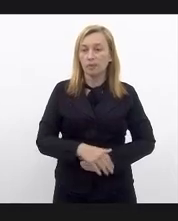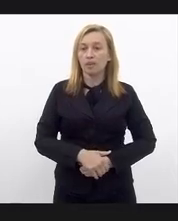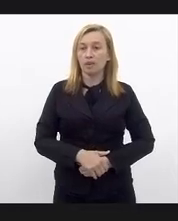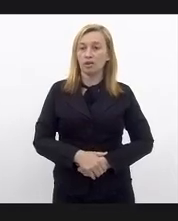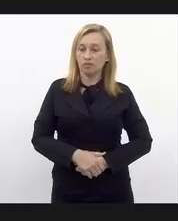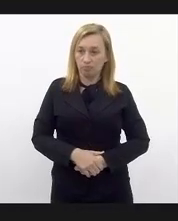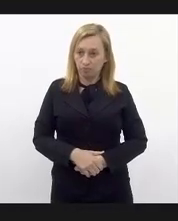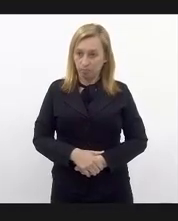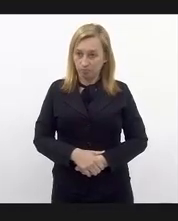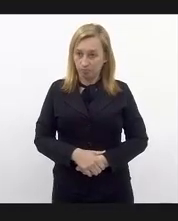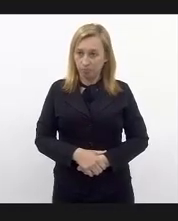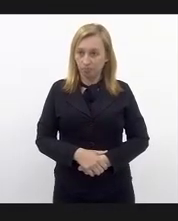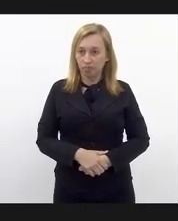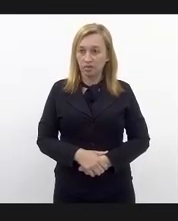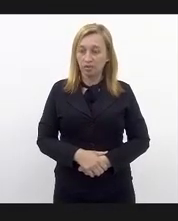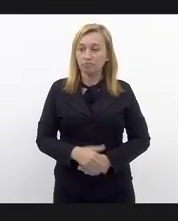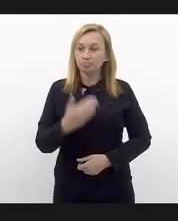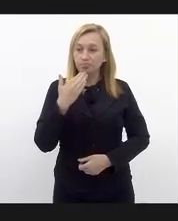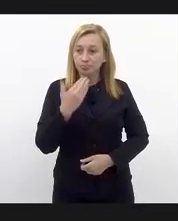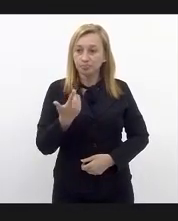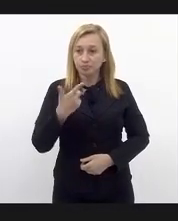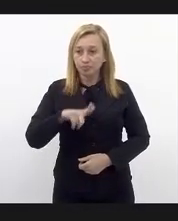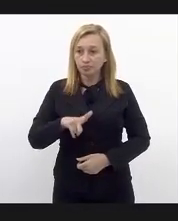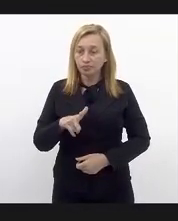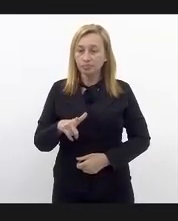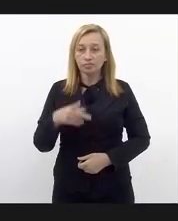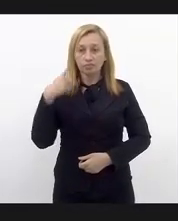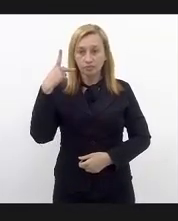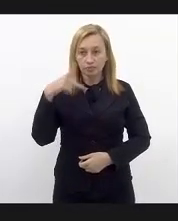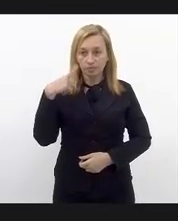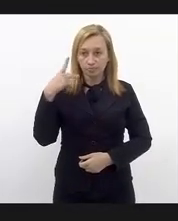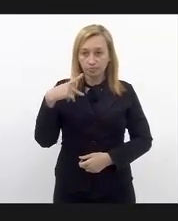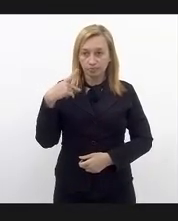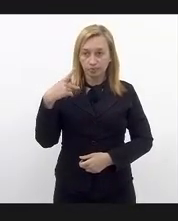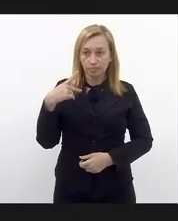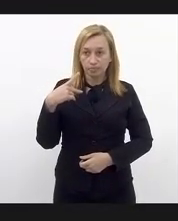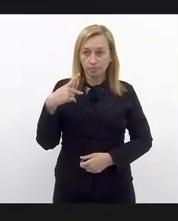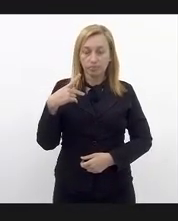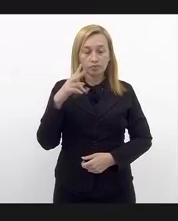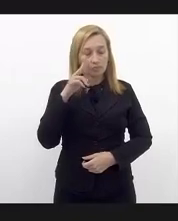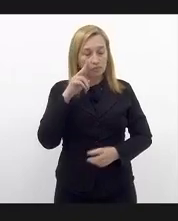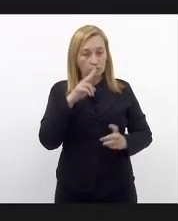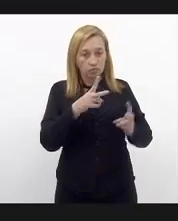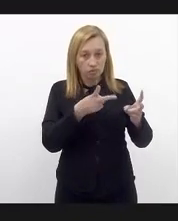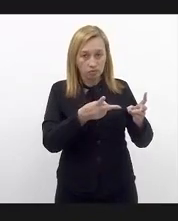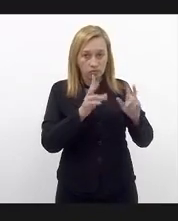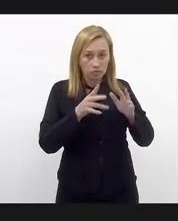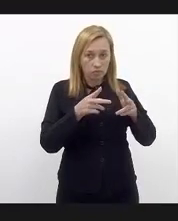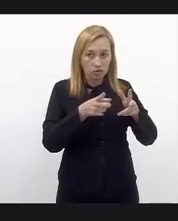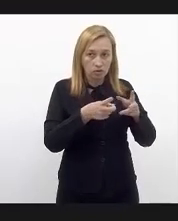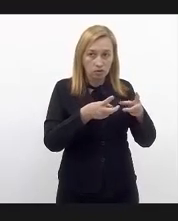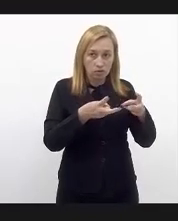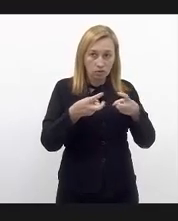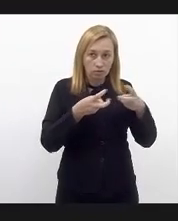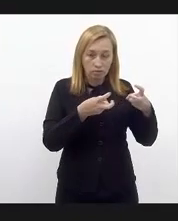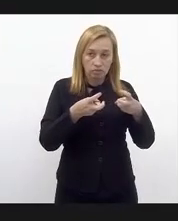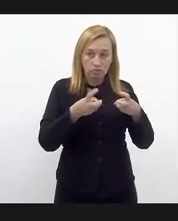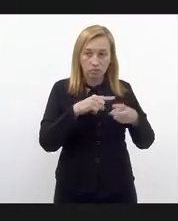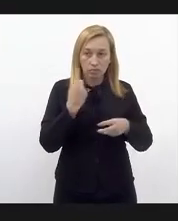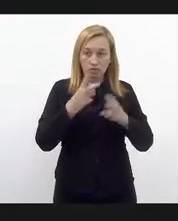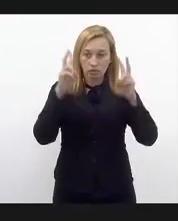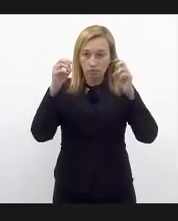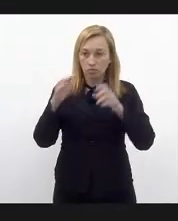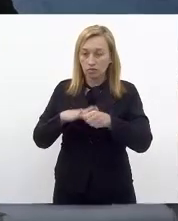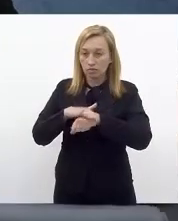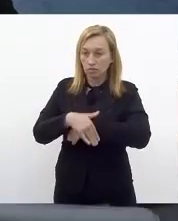e pedir mais uma vez aos parlamentares que olhem com atenção para os nossos questões Muito